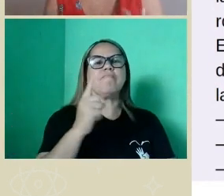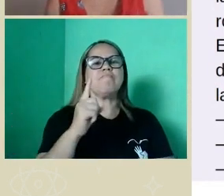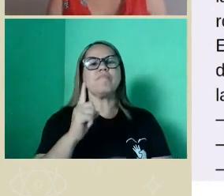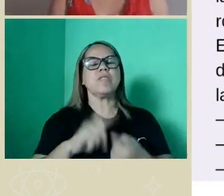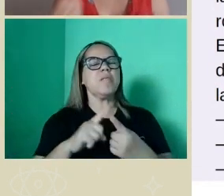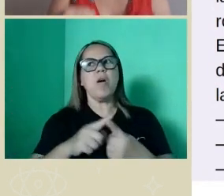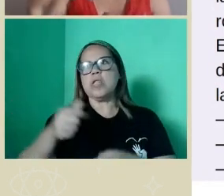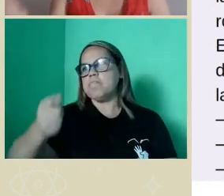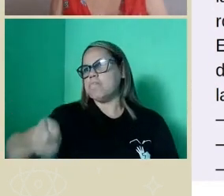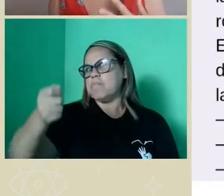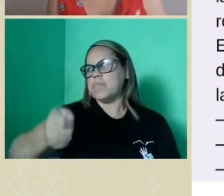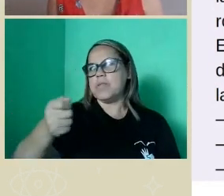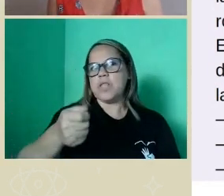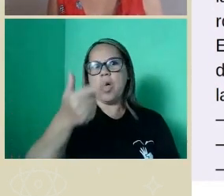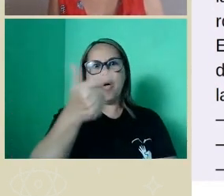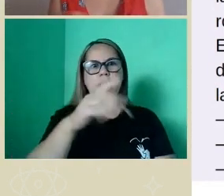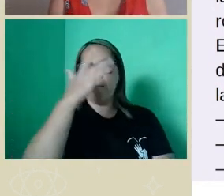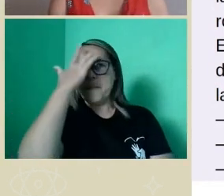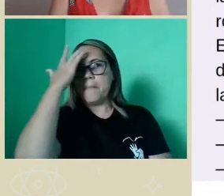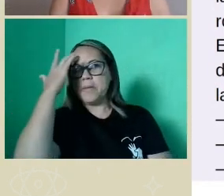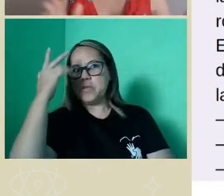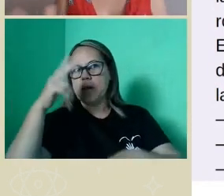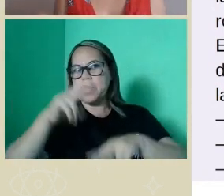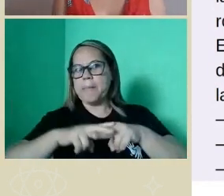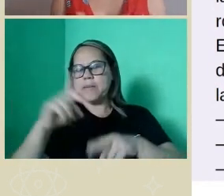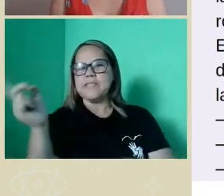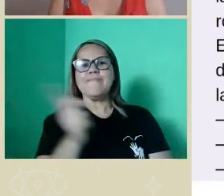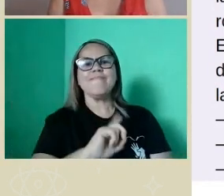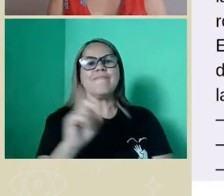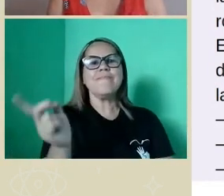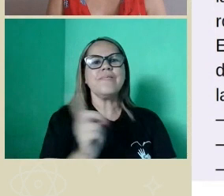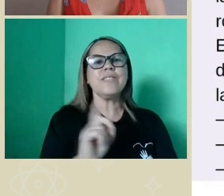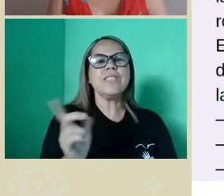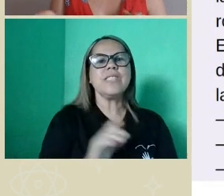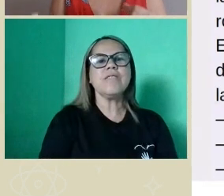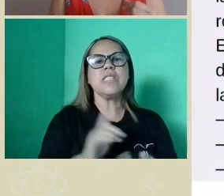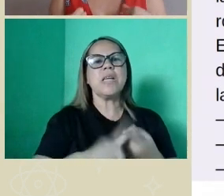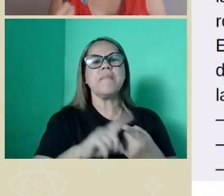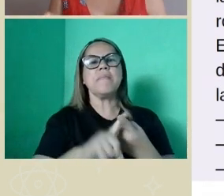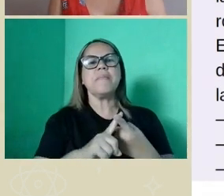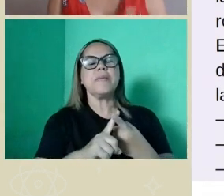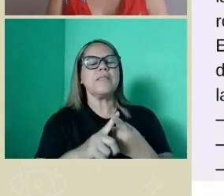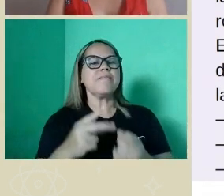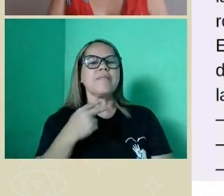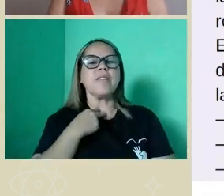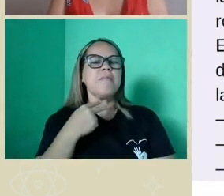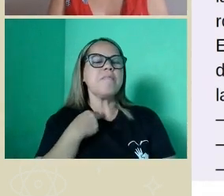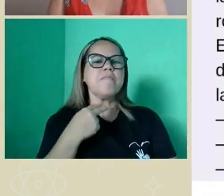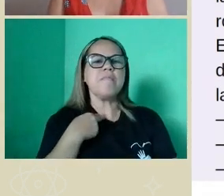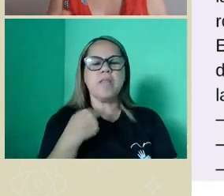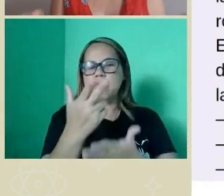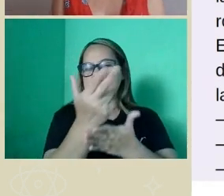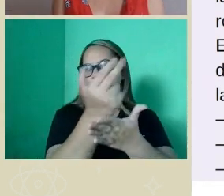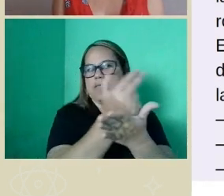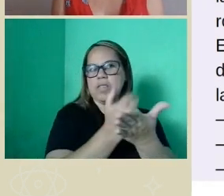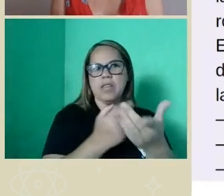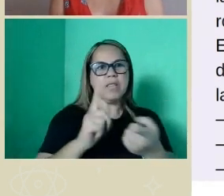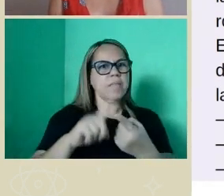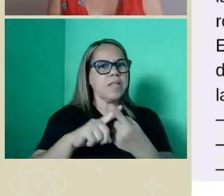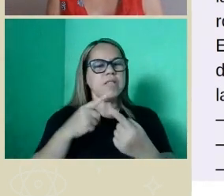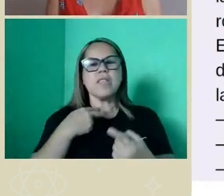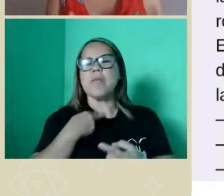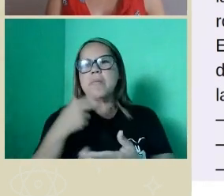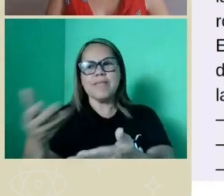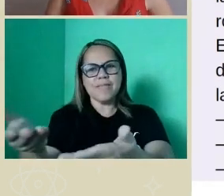cumprimentar ao outro preso tampouco podem desenhar nem receber desenho de